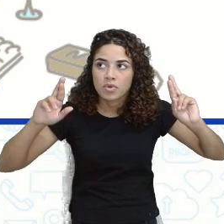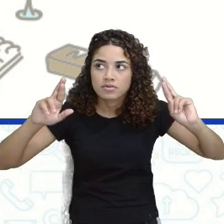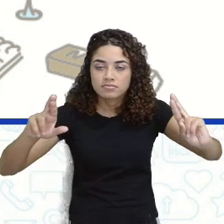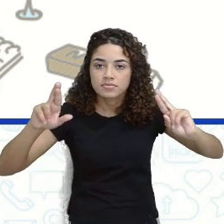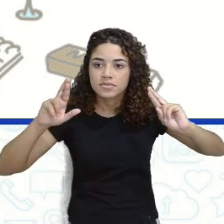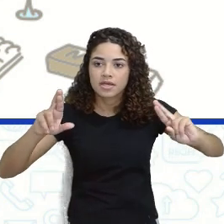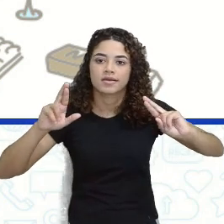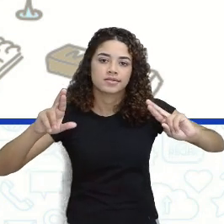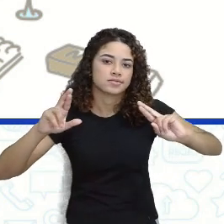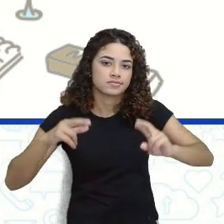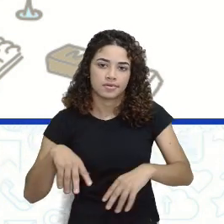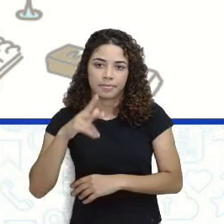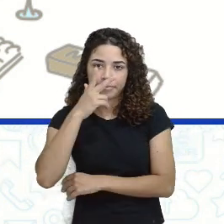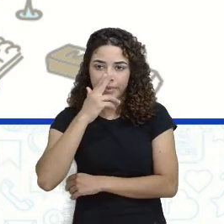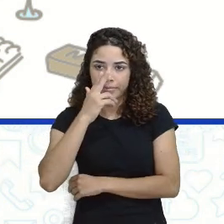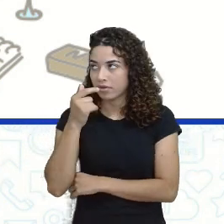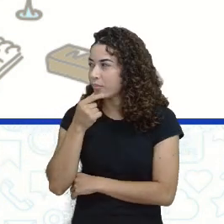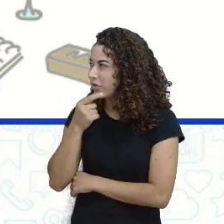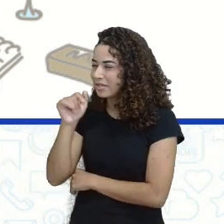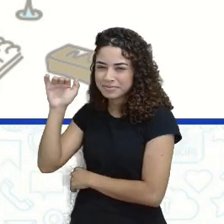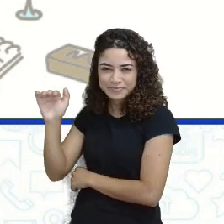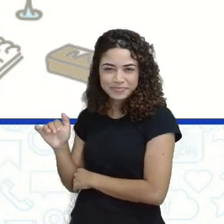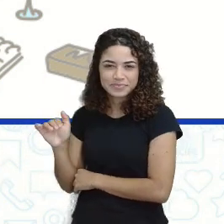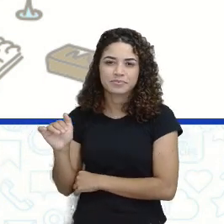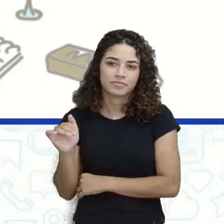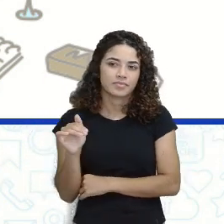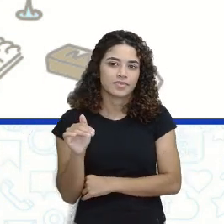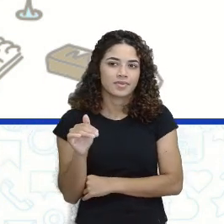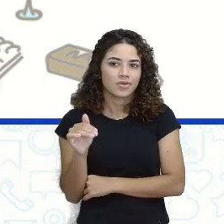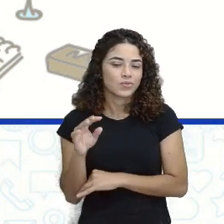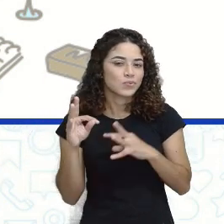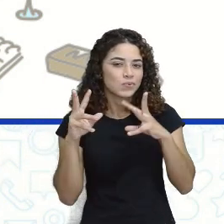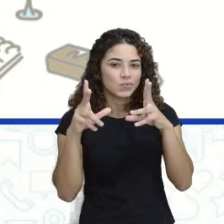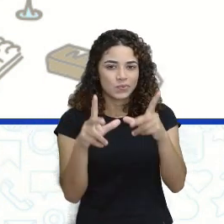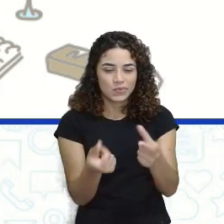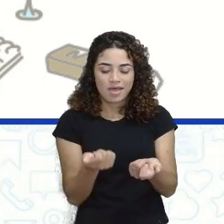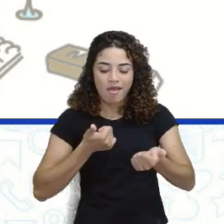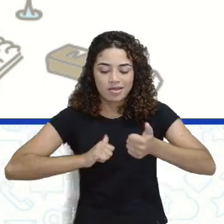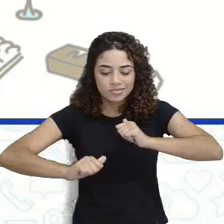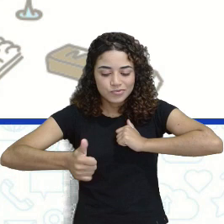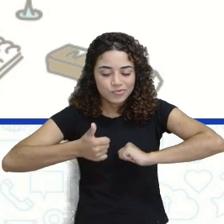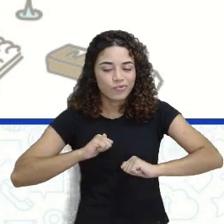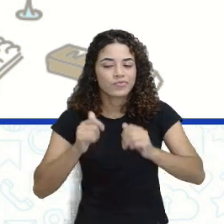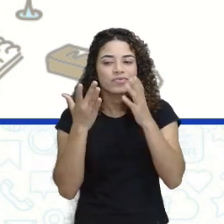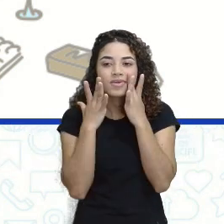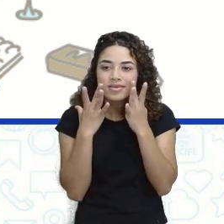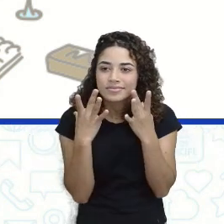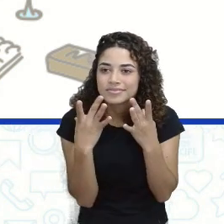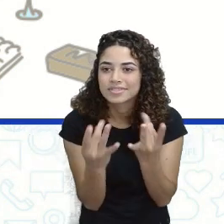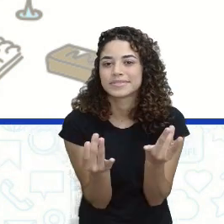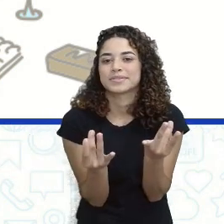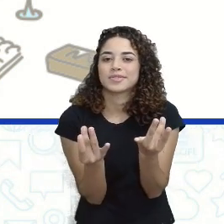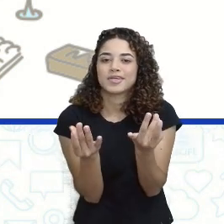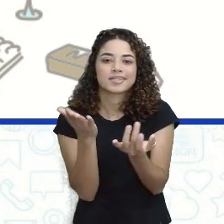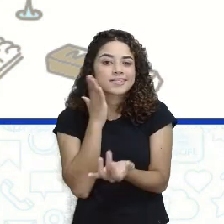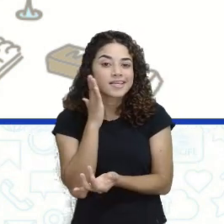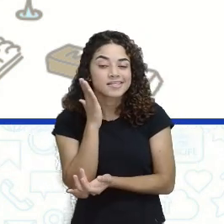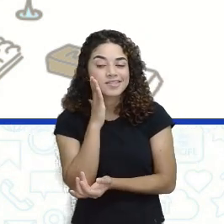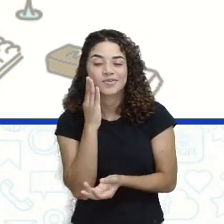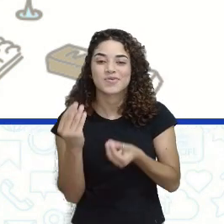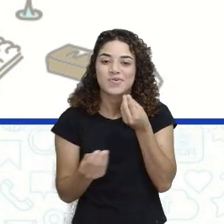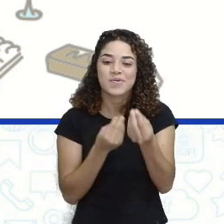nosso fofozinho, vocês estejam aí todos e todas ansiosos para